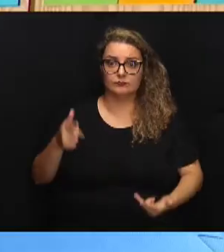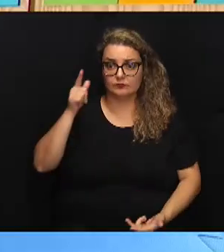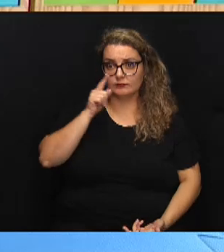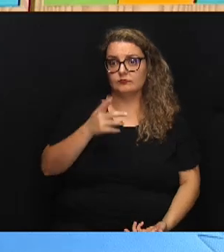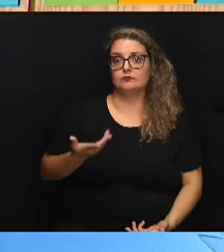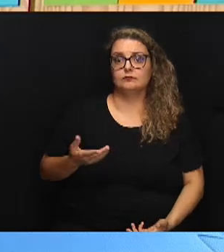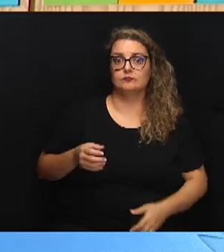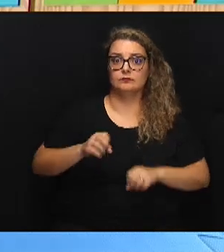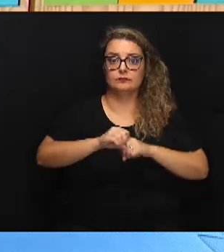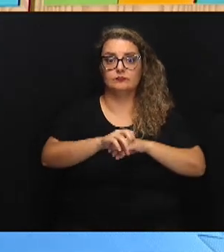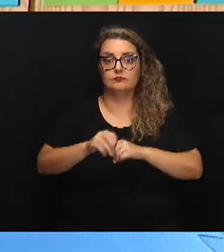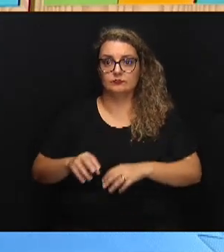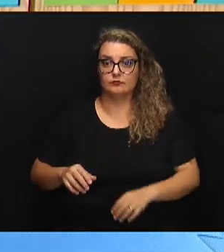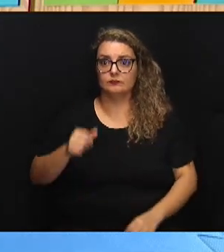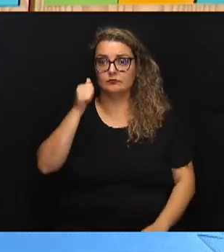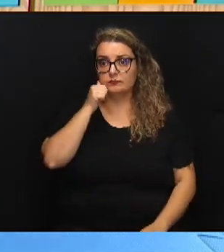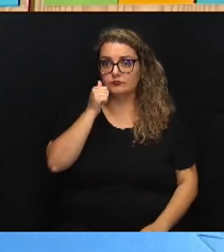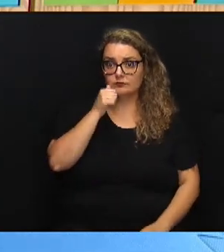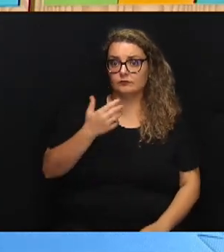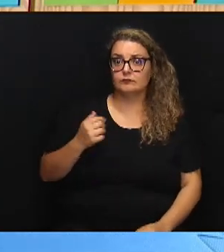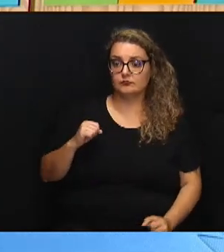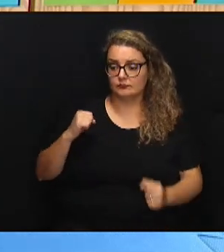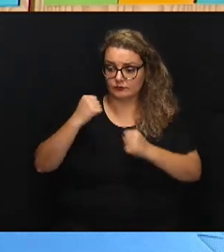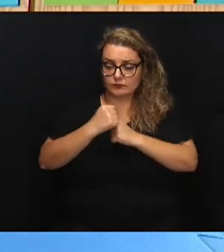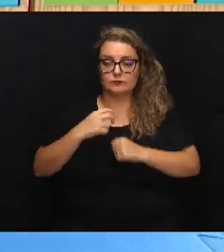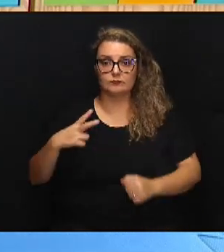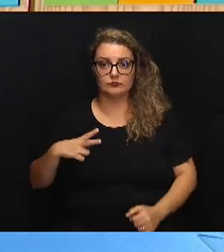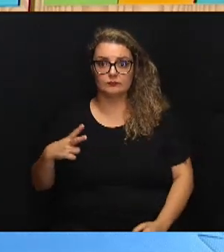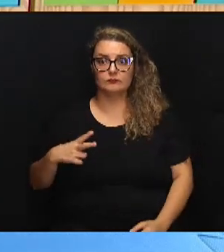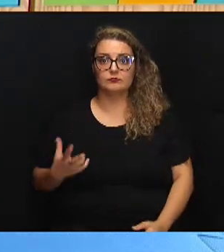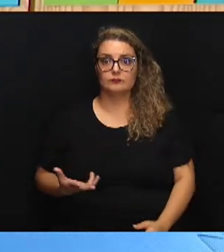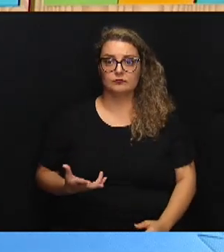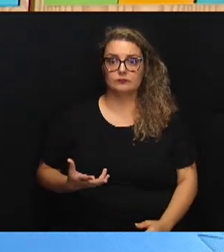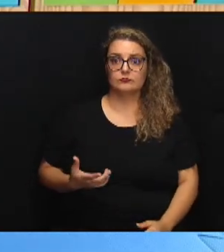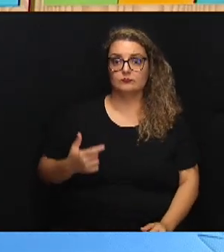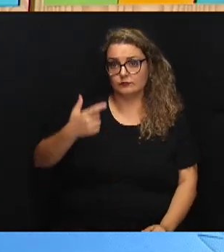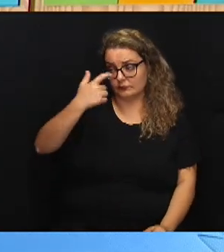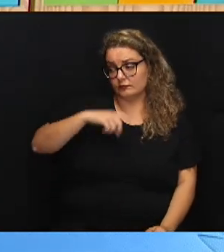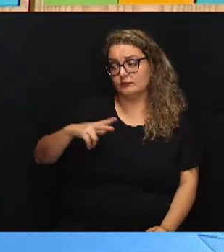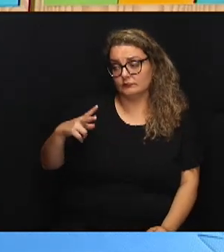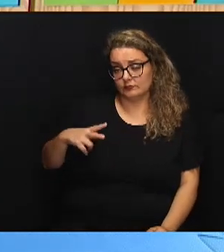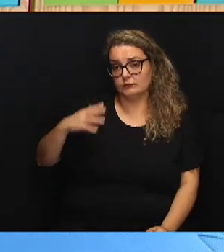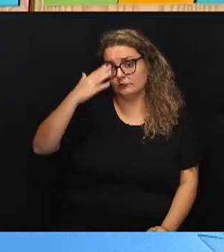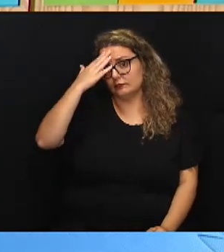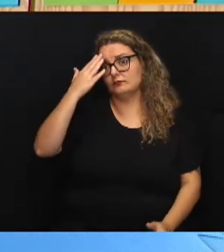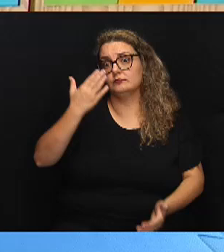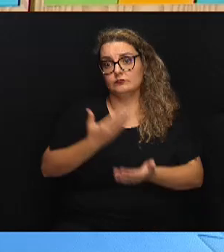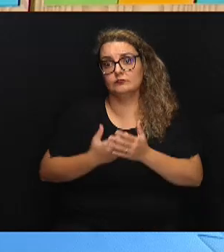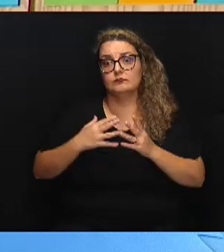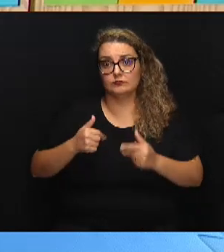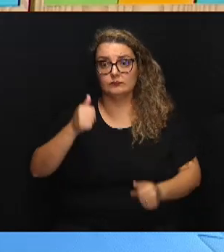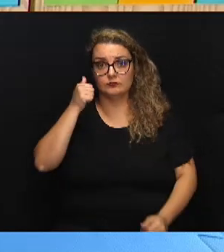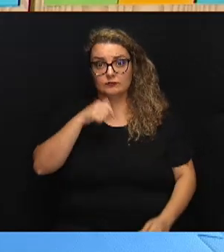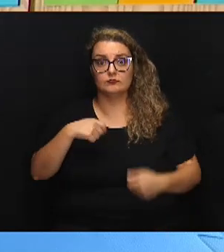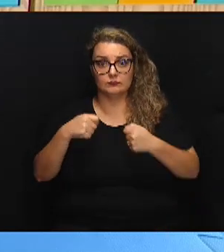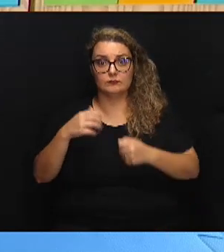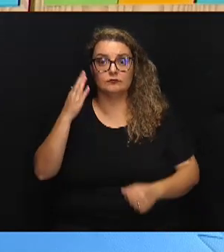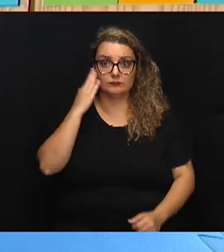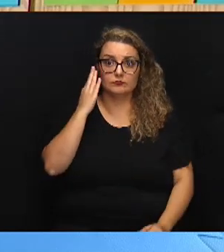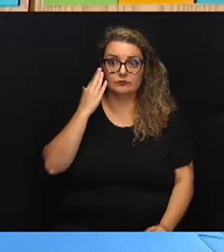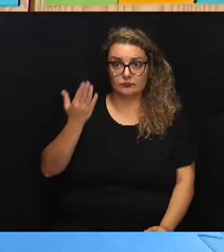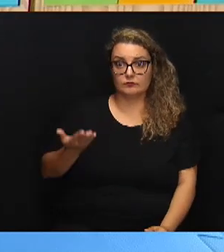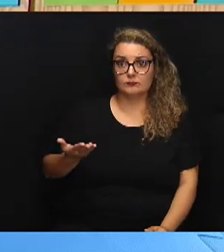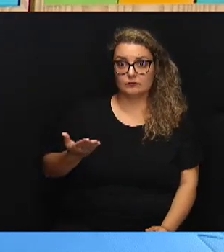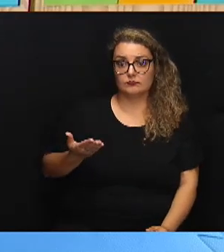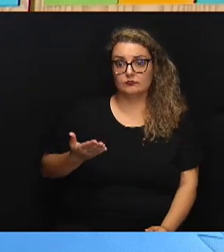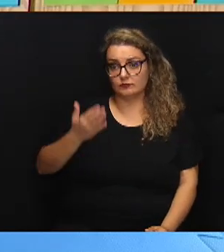muito para o público feminino, defesa pessoal feminina, que eu particularmente acredito que toda mulher deveria saber. Então, eu acredito que